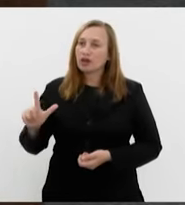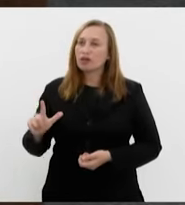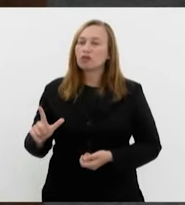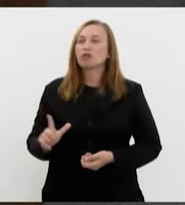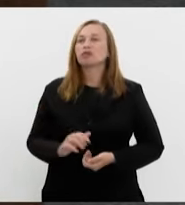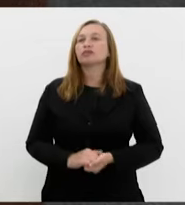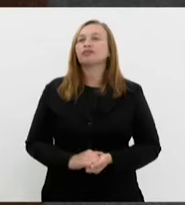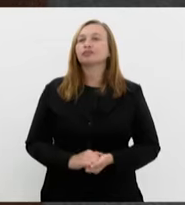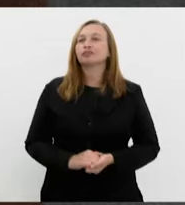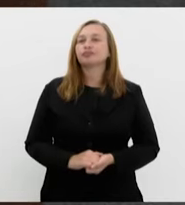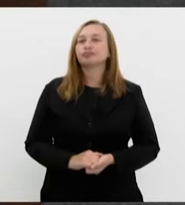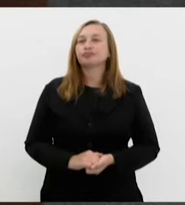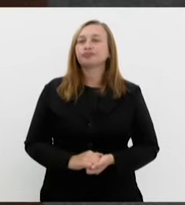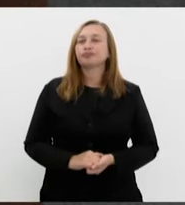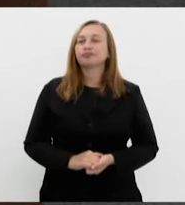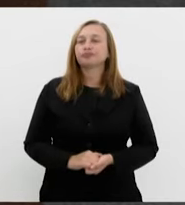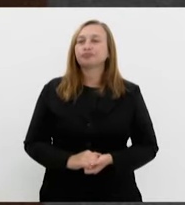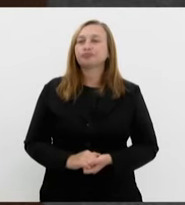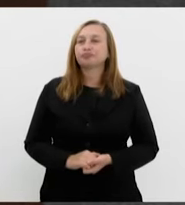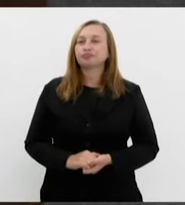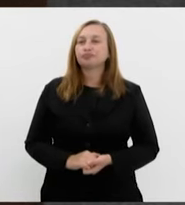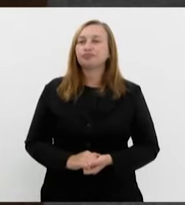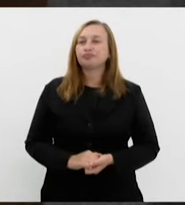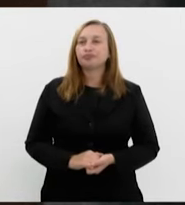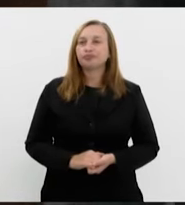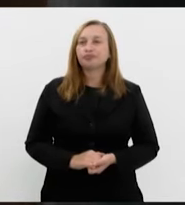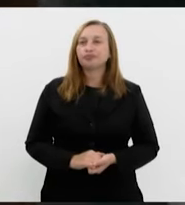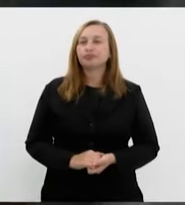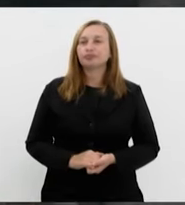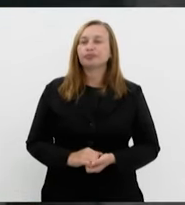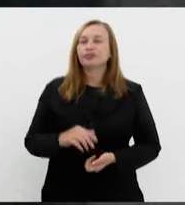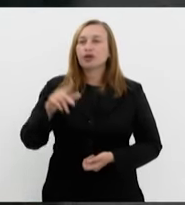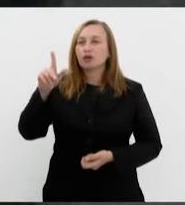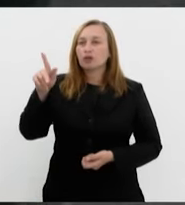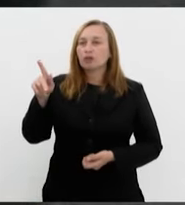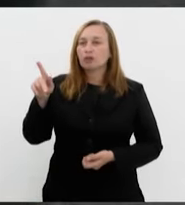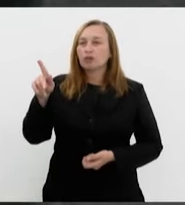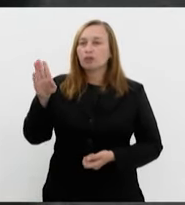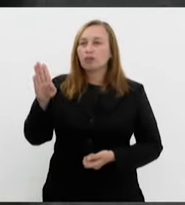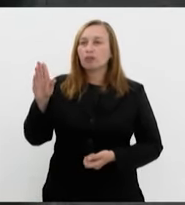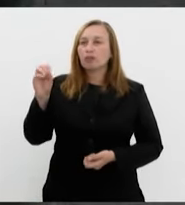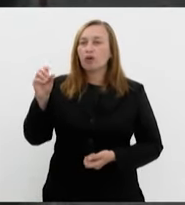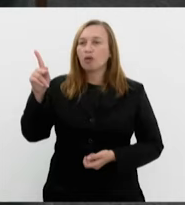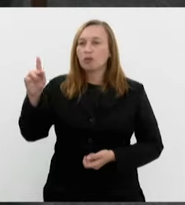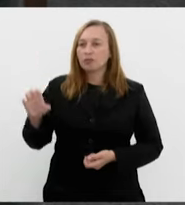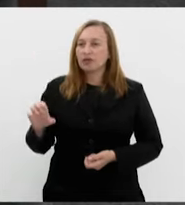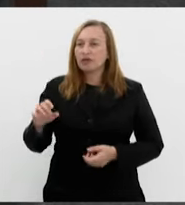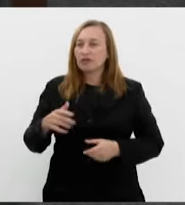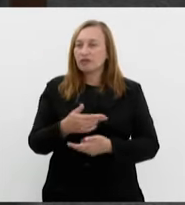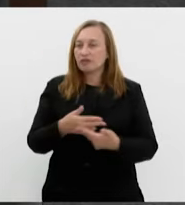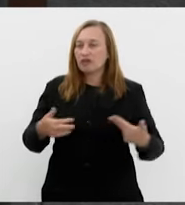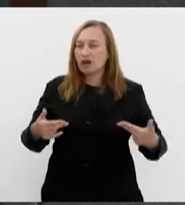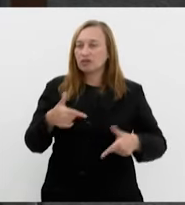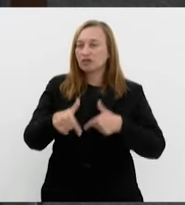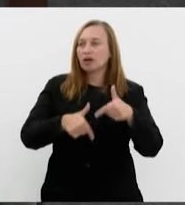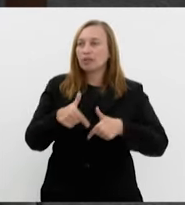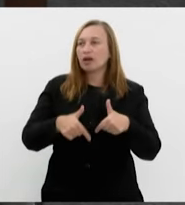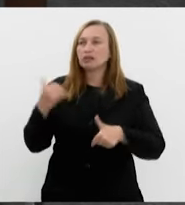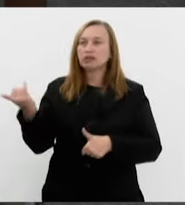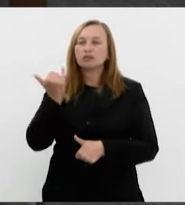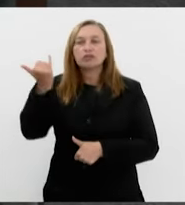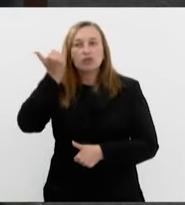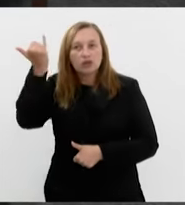batalhão, seja como oficial do BOPE, ele teve importantes atuações e uma intervenção